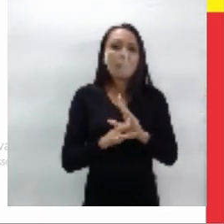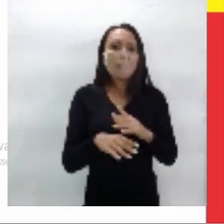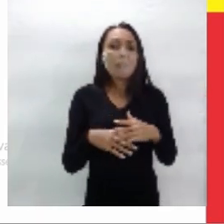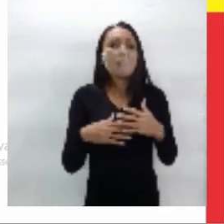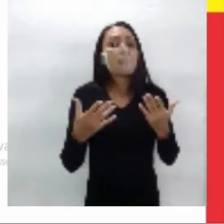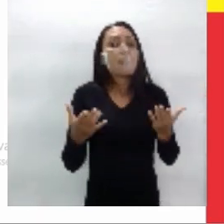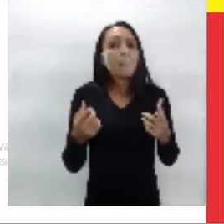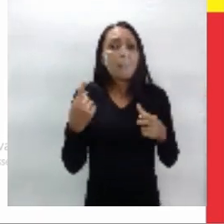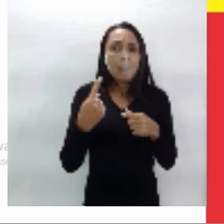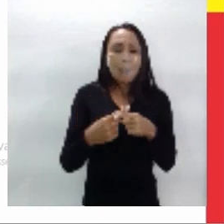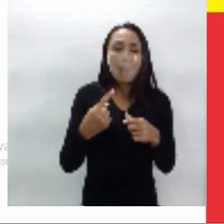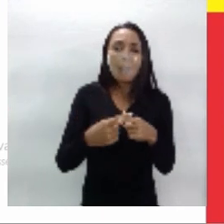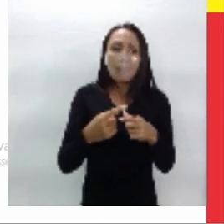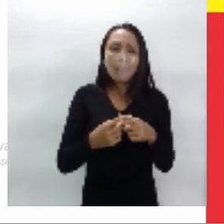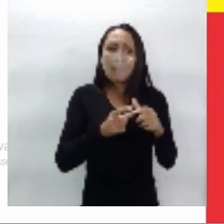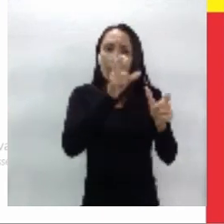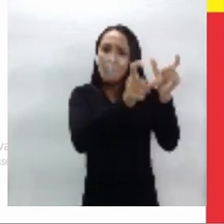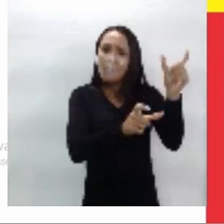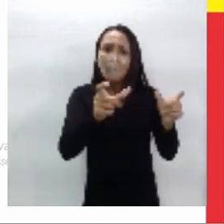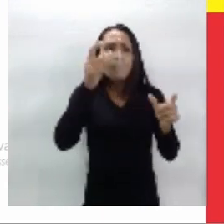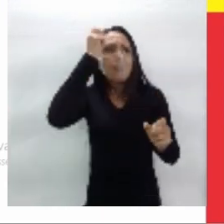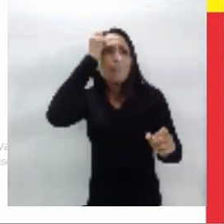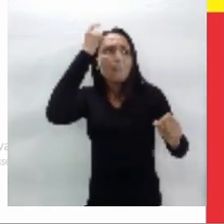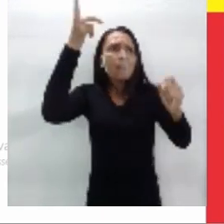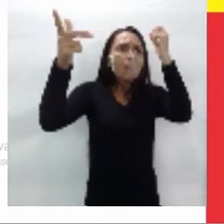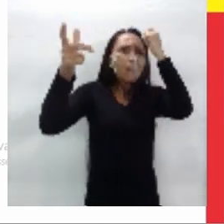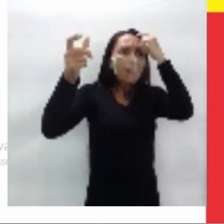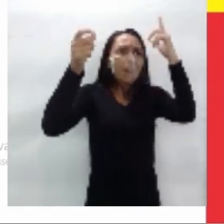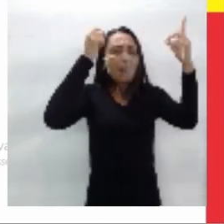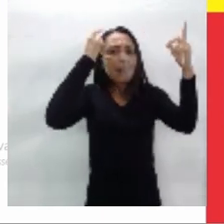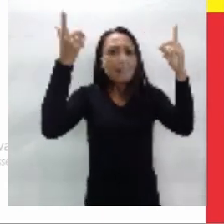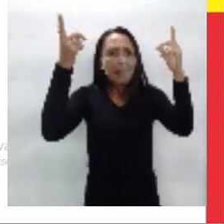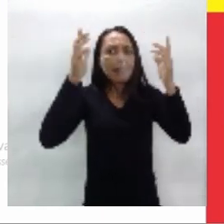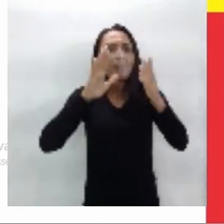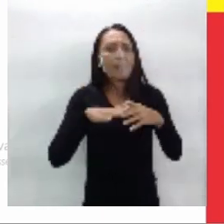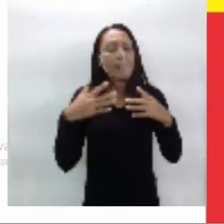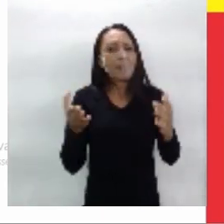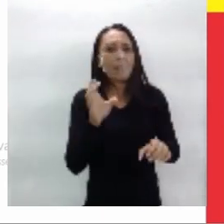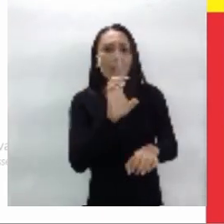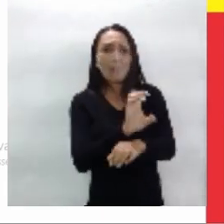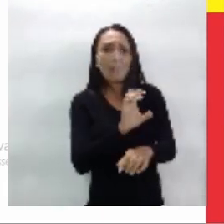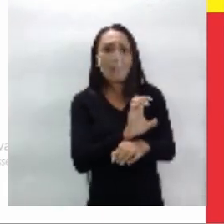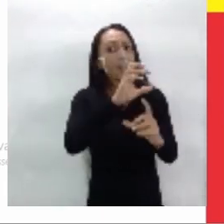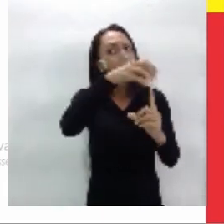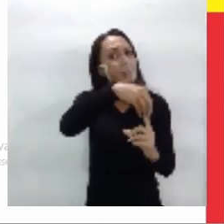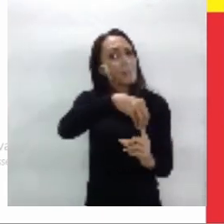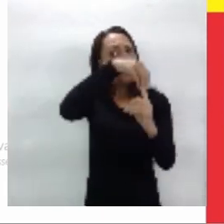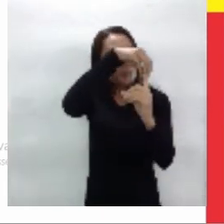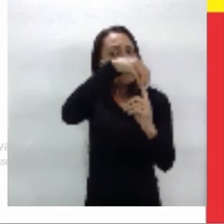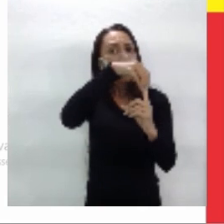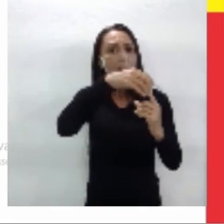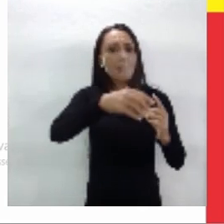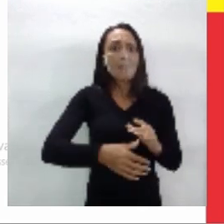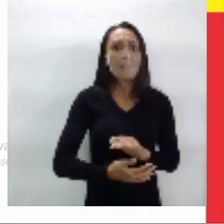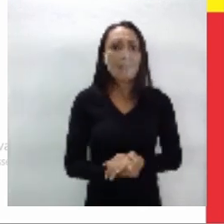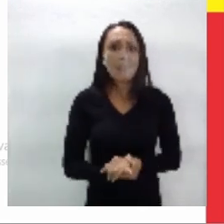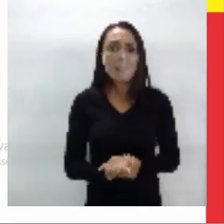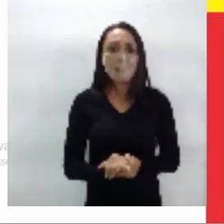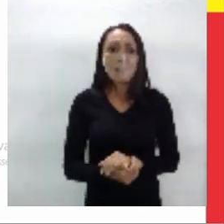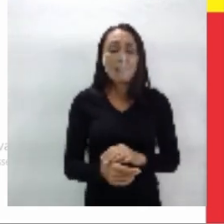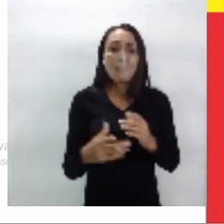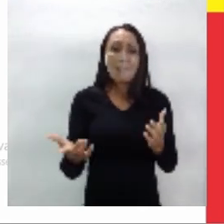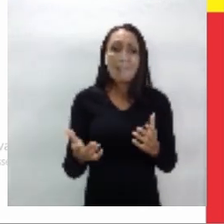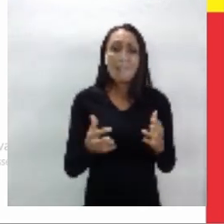Porque os iluministas tinham a ideia do fim do Estado absolutista ideias liberais e vai chegar uma